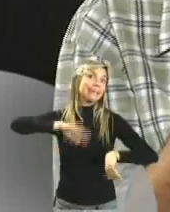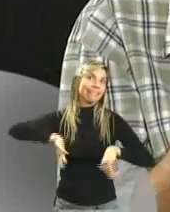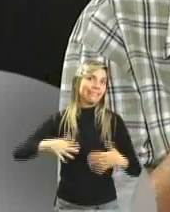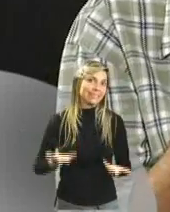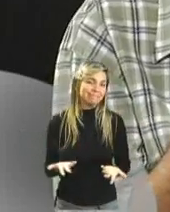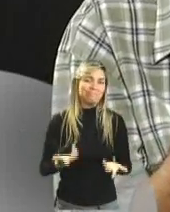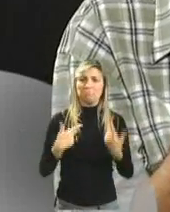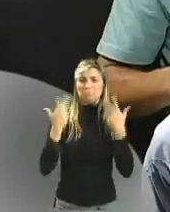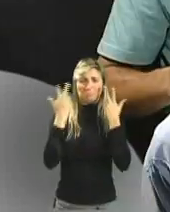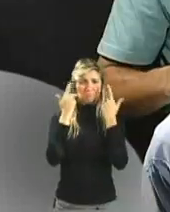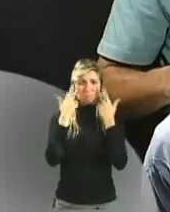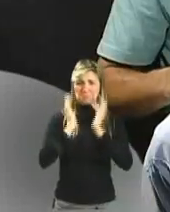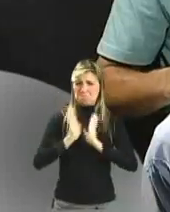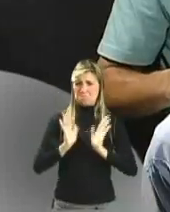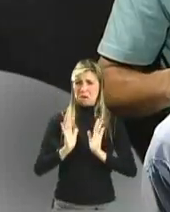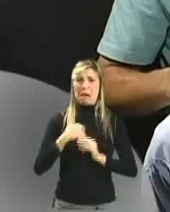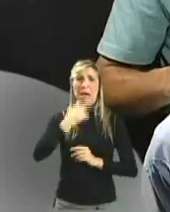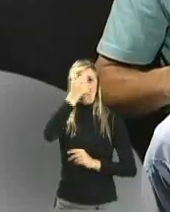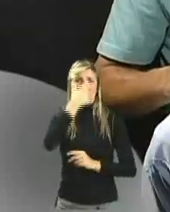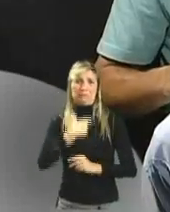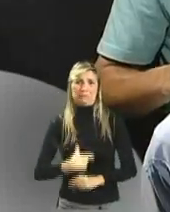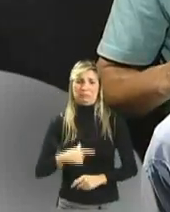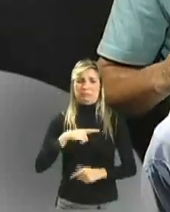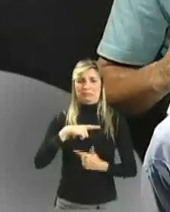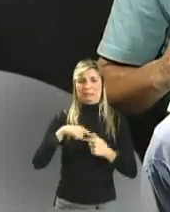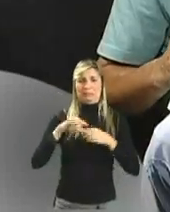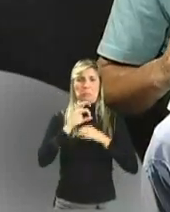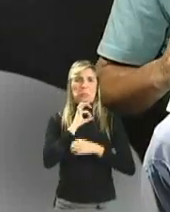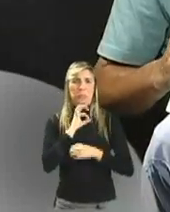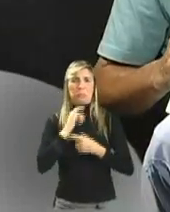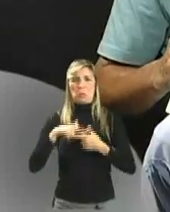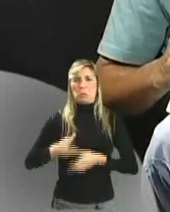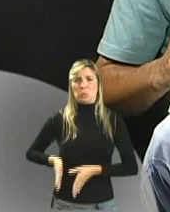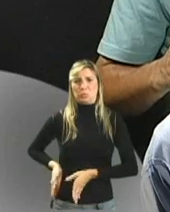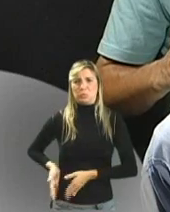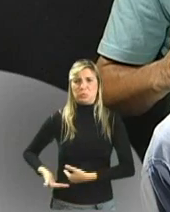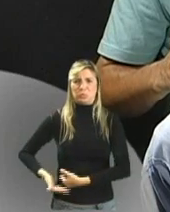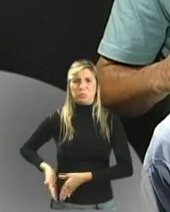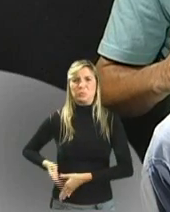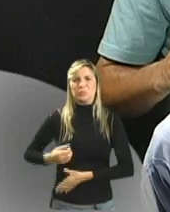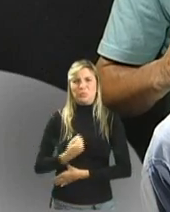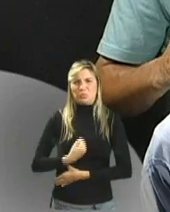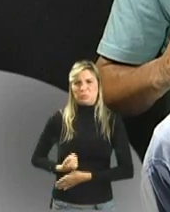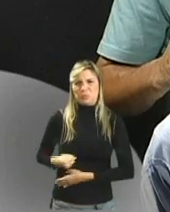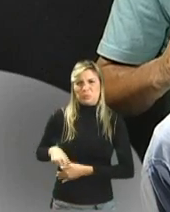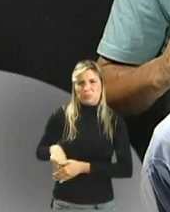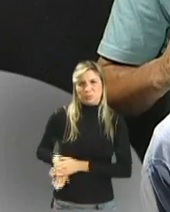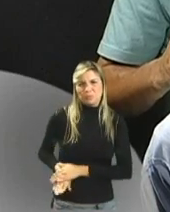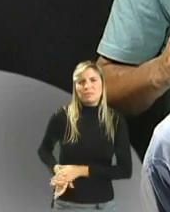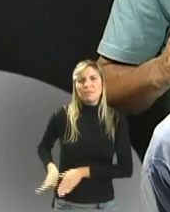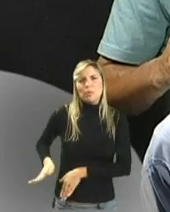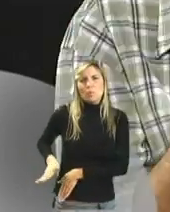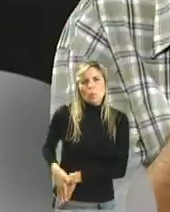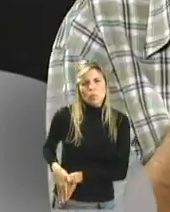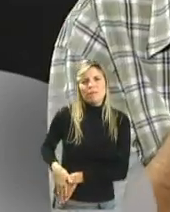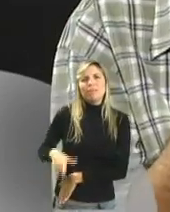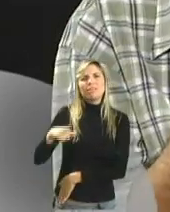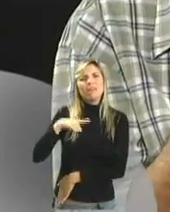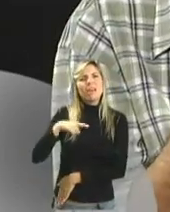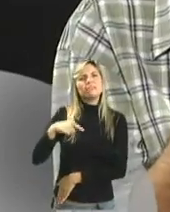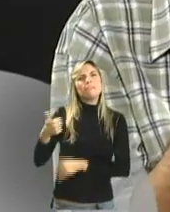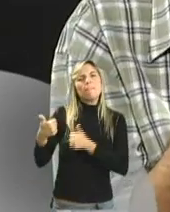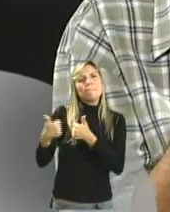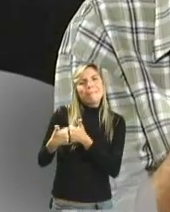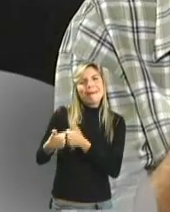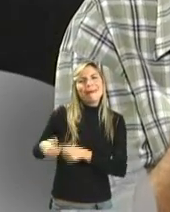tipo natação. Sim. Né? Não existe contraindicação, desde que ele esteja com a bolsa bem fixada na pele ou que